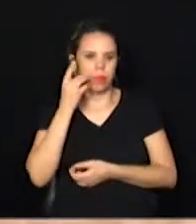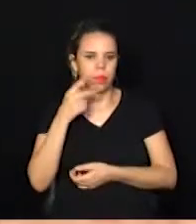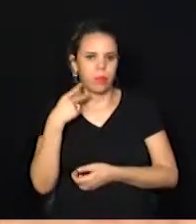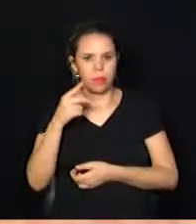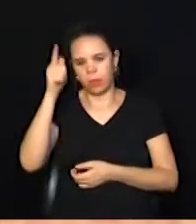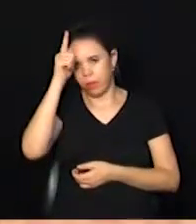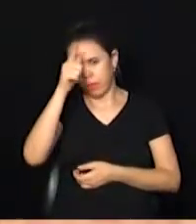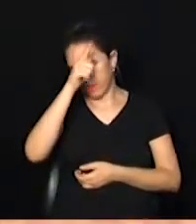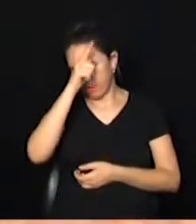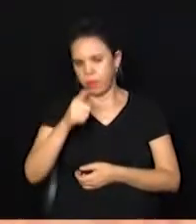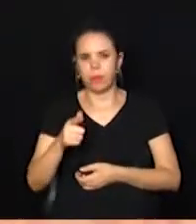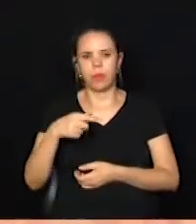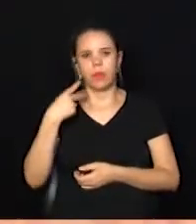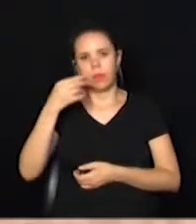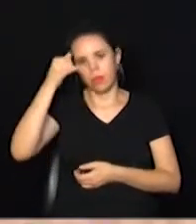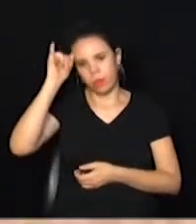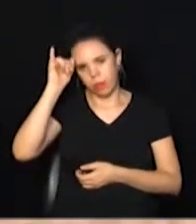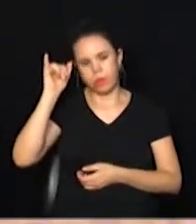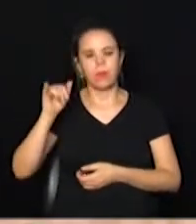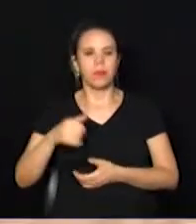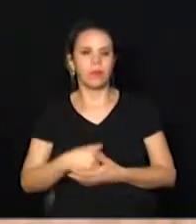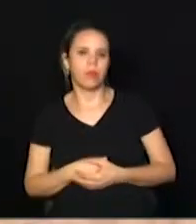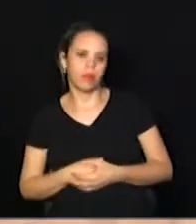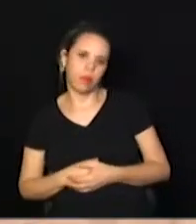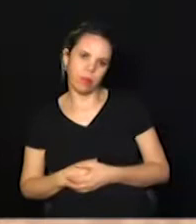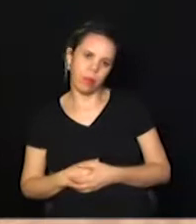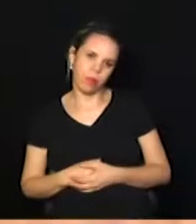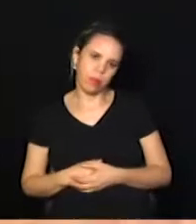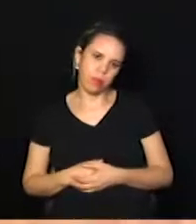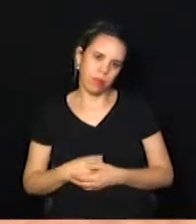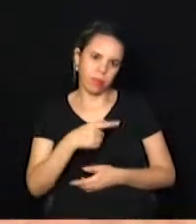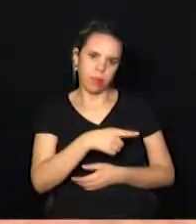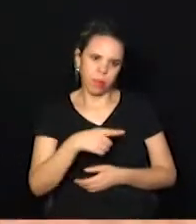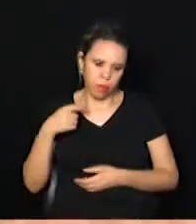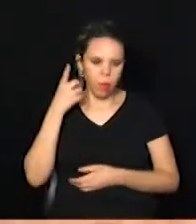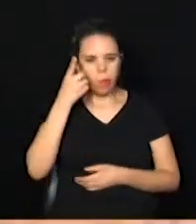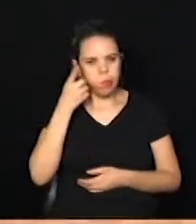Peta, do PCdoB, vereador Paulo Búfalo, do PSOL, e do ex-deputado Gerson